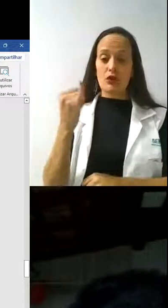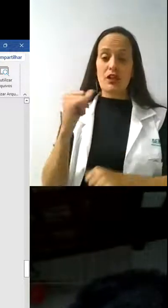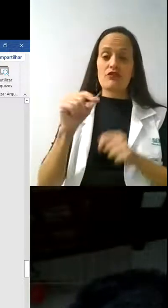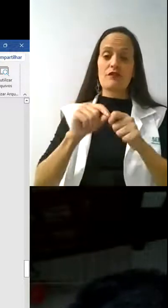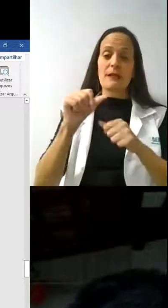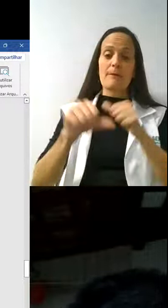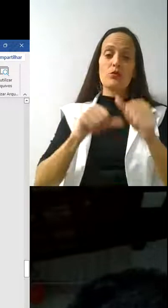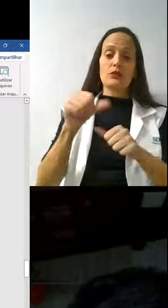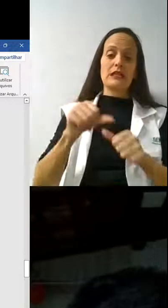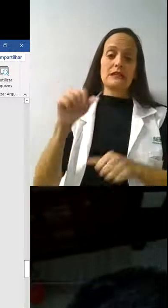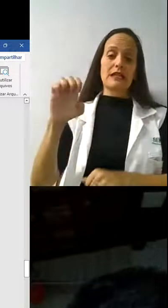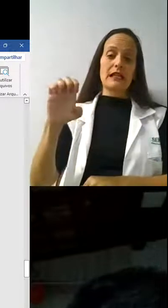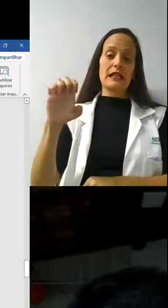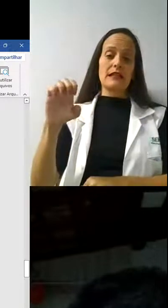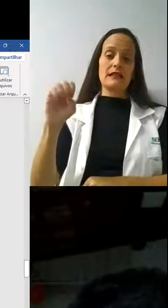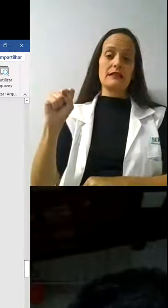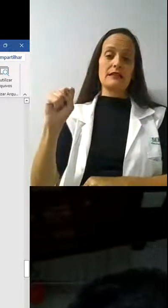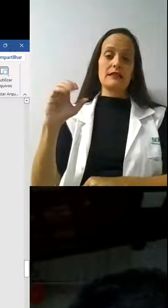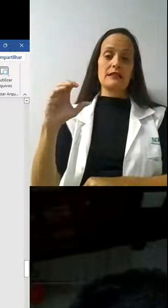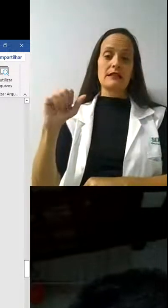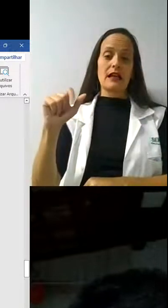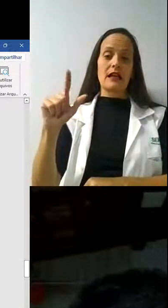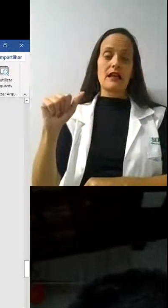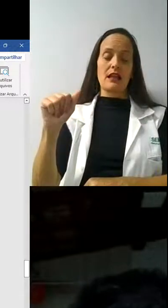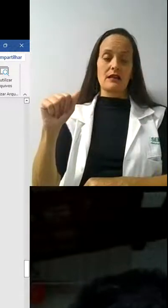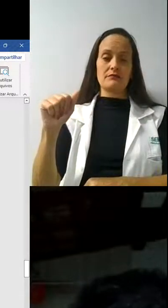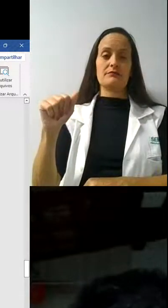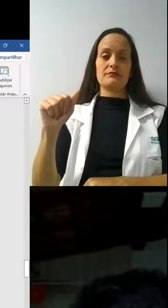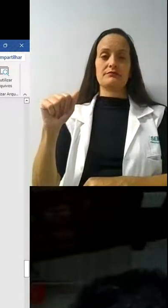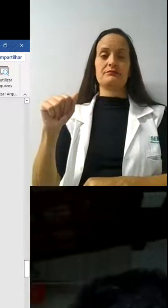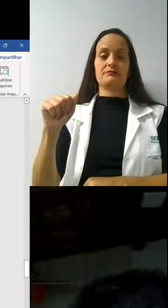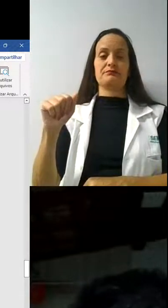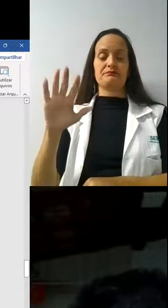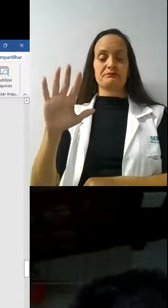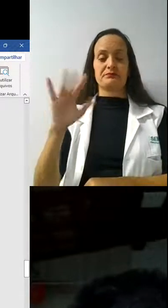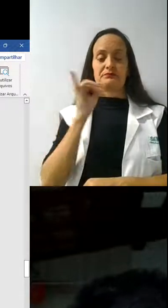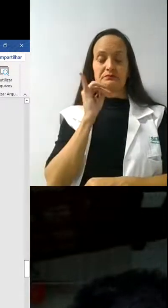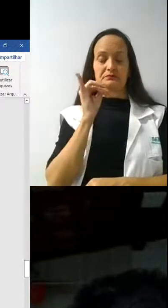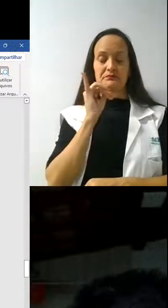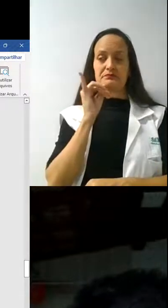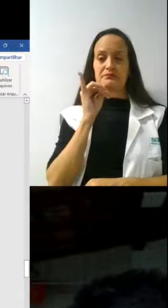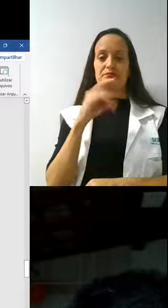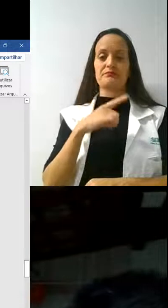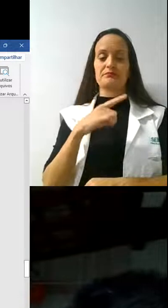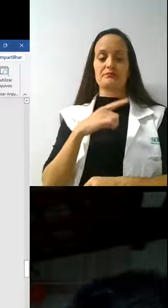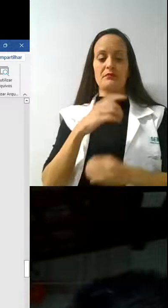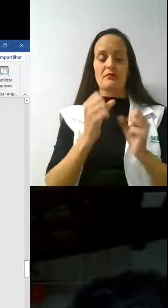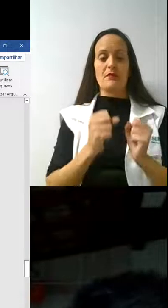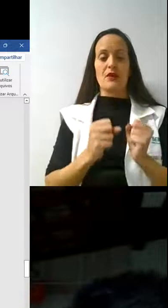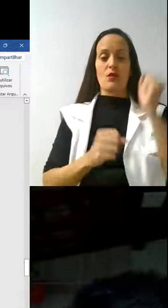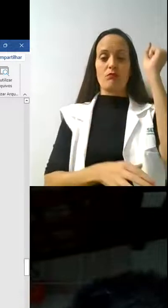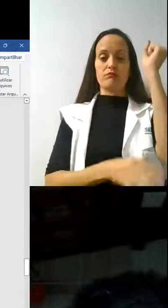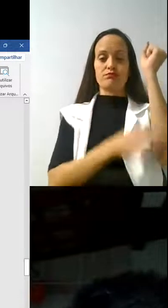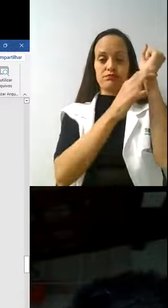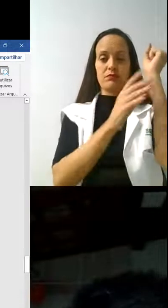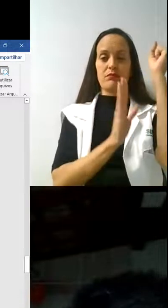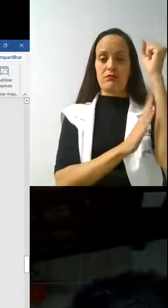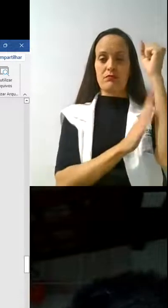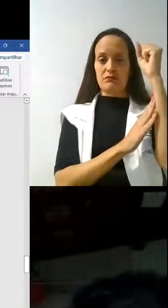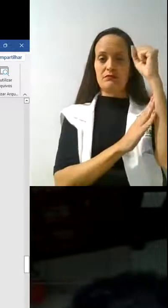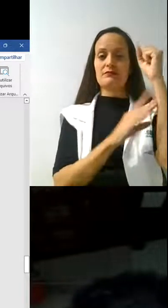certo? E também tem o quê? Os postes 1 ao 7 de 35